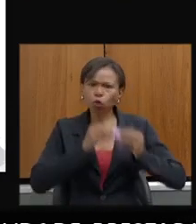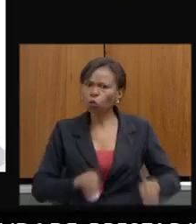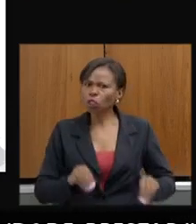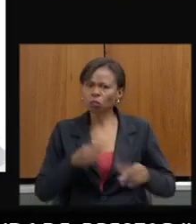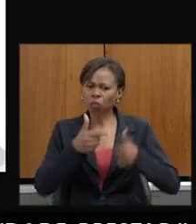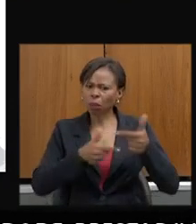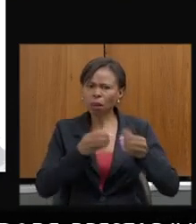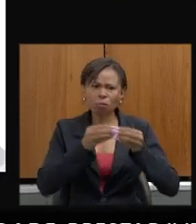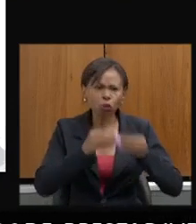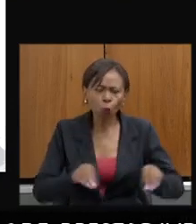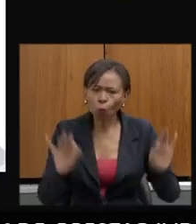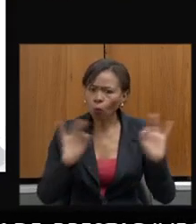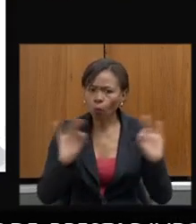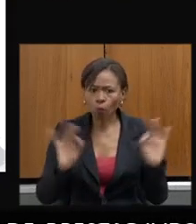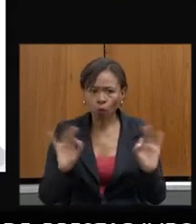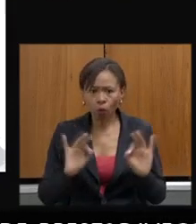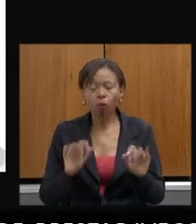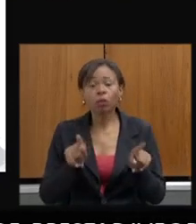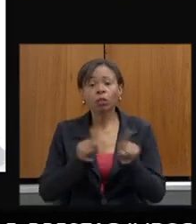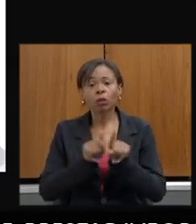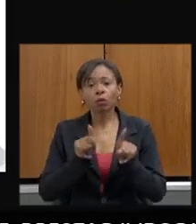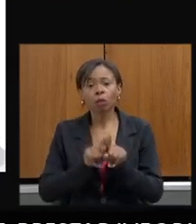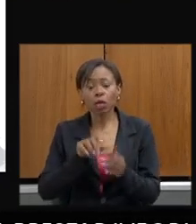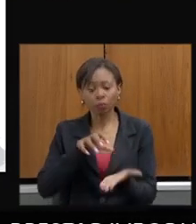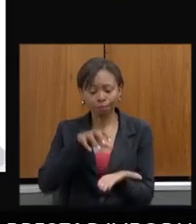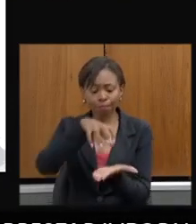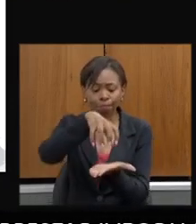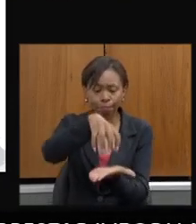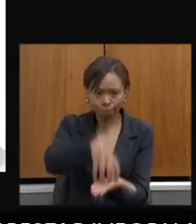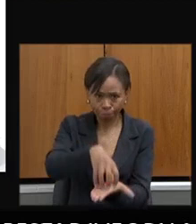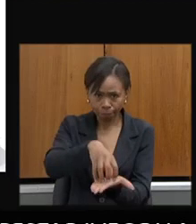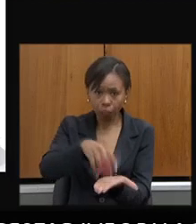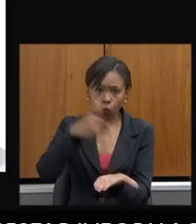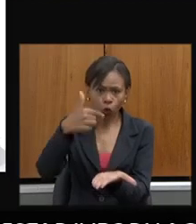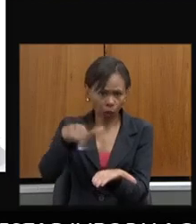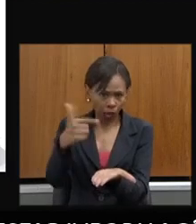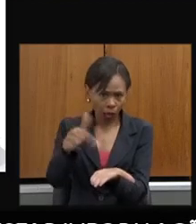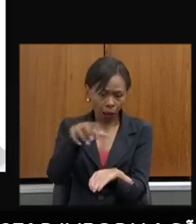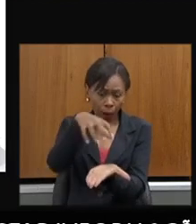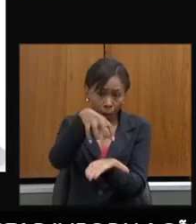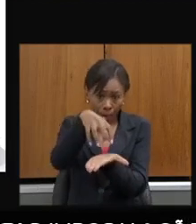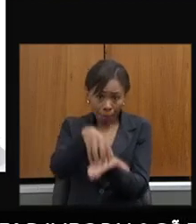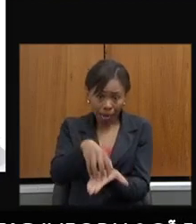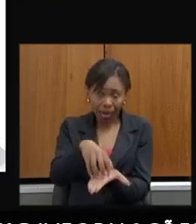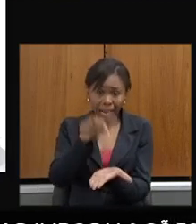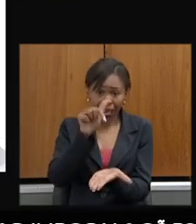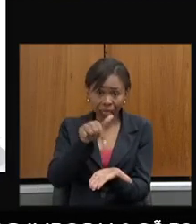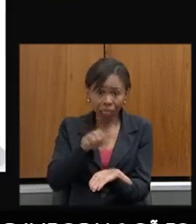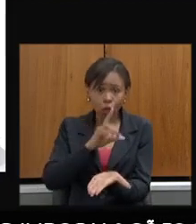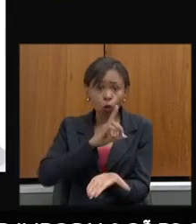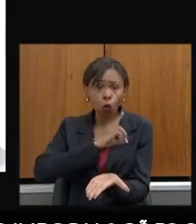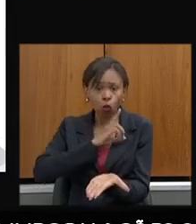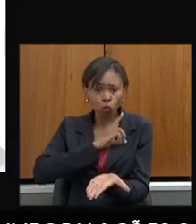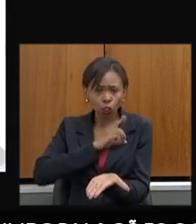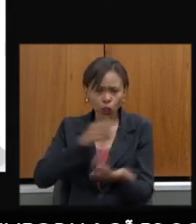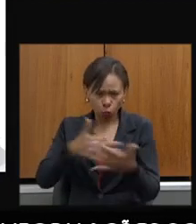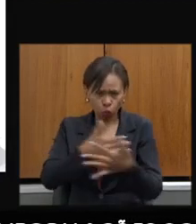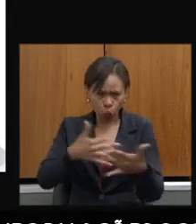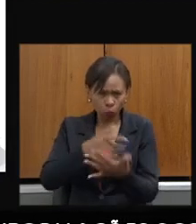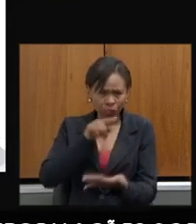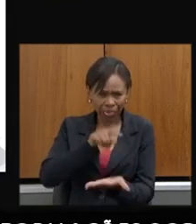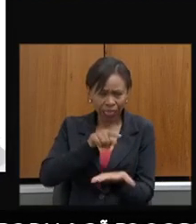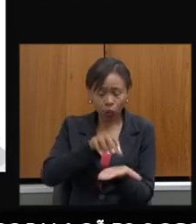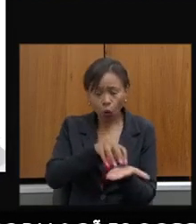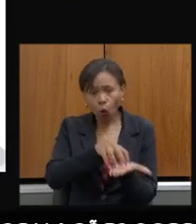do serviço diz concentramos parte também de nossas atividades ocorridas no Detran da João Pinheiro